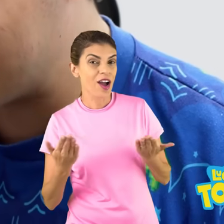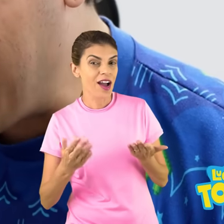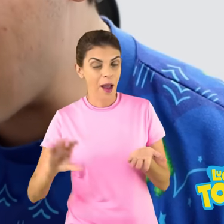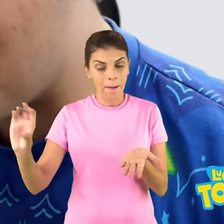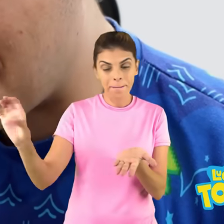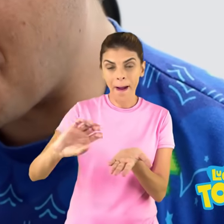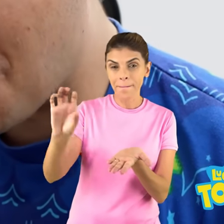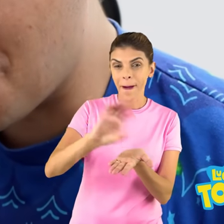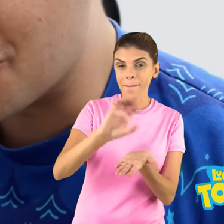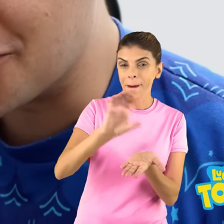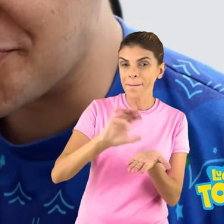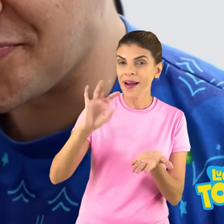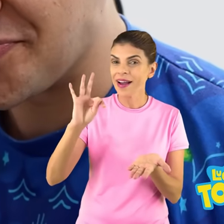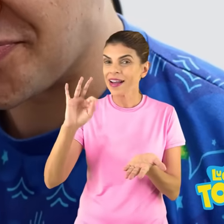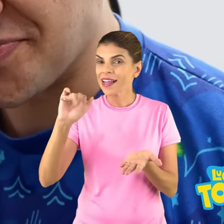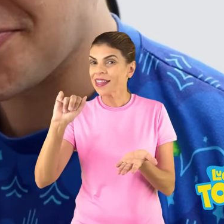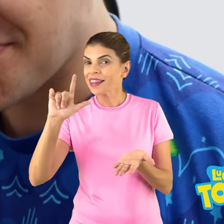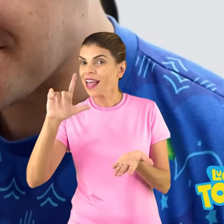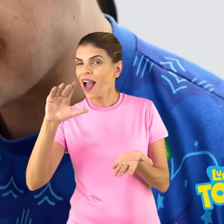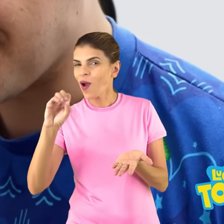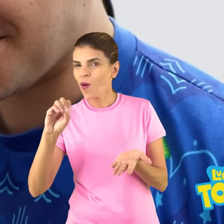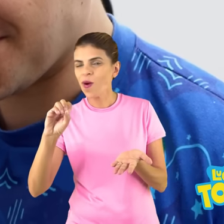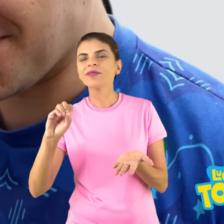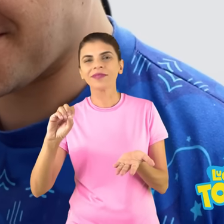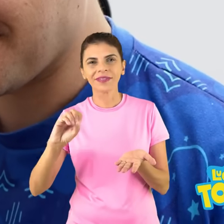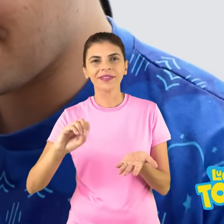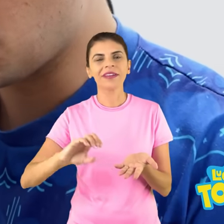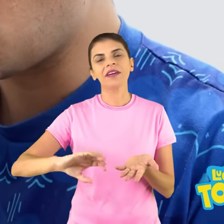do talco!